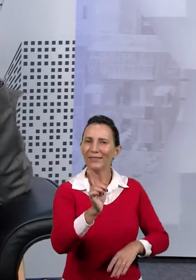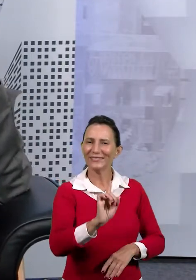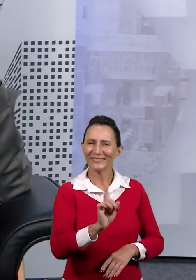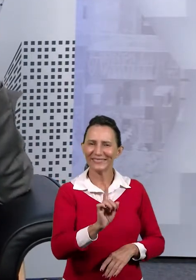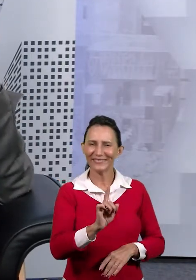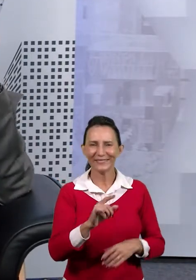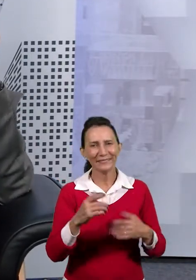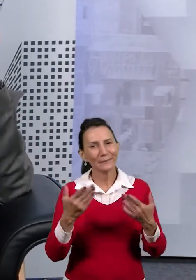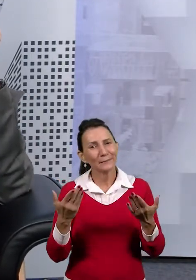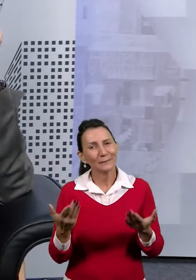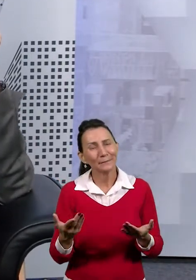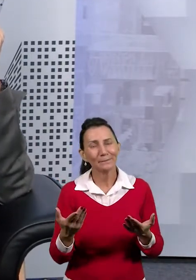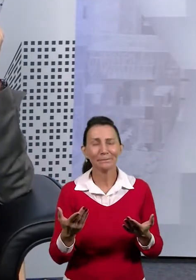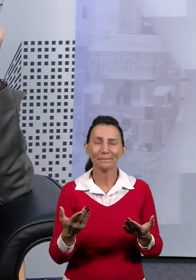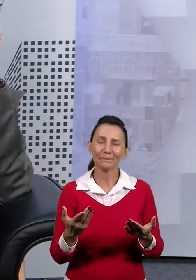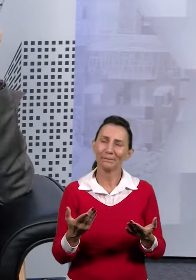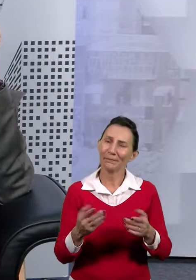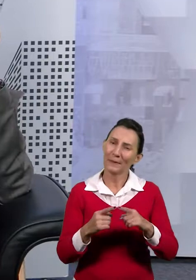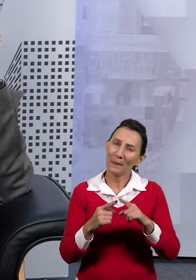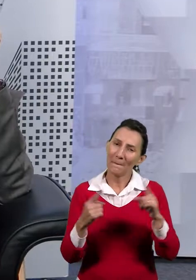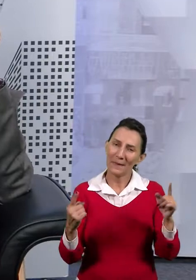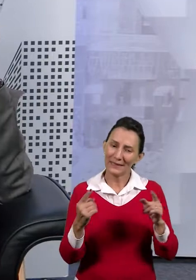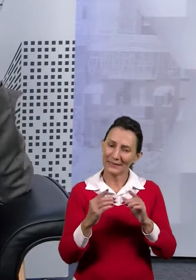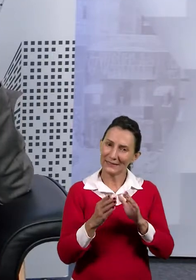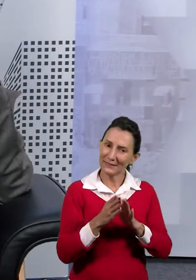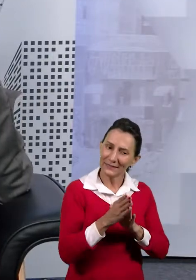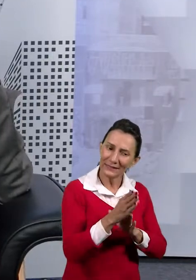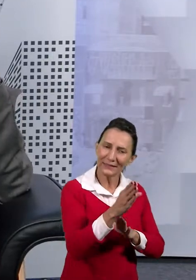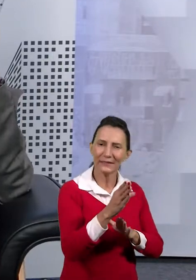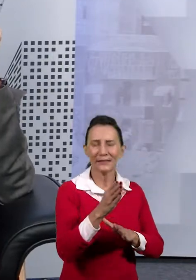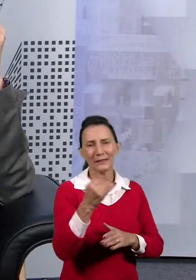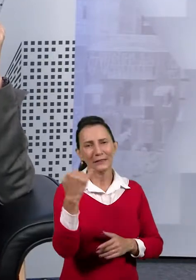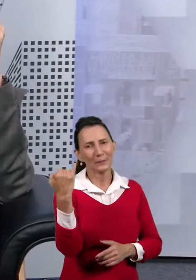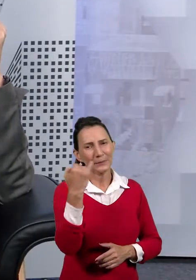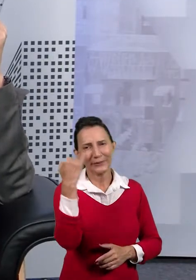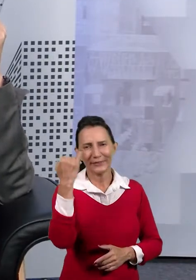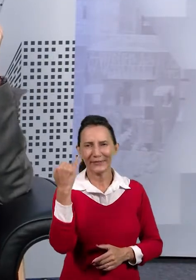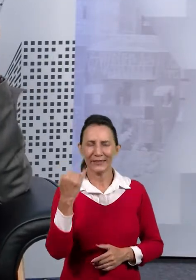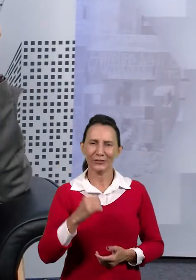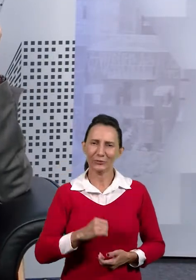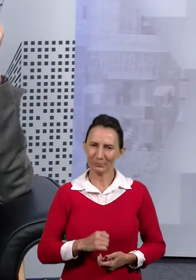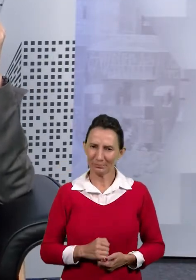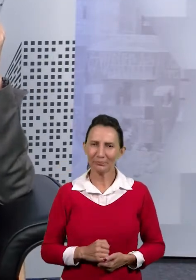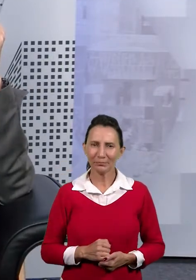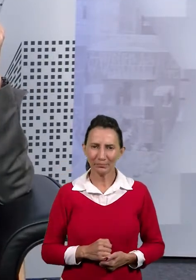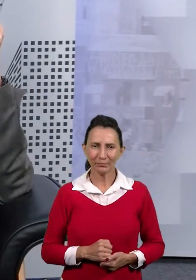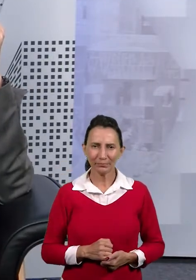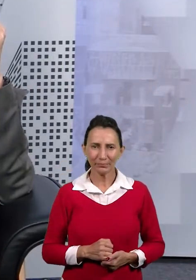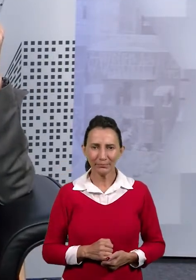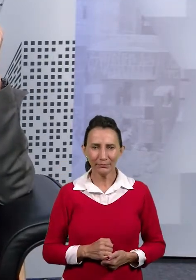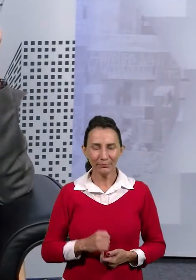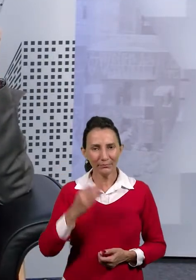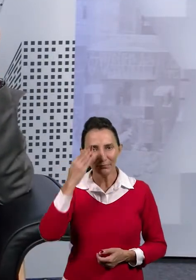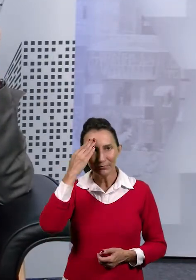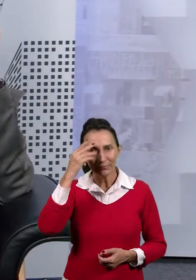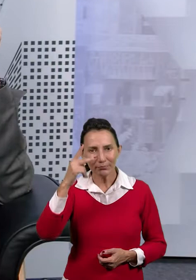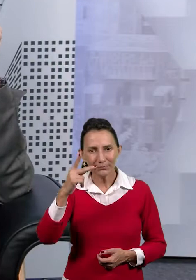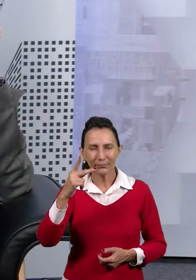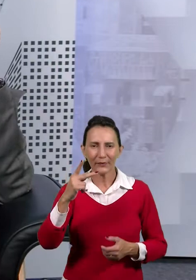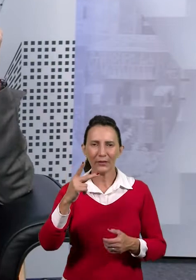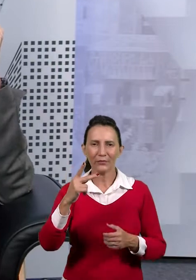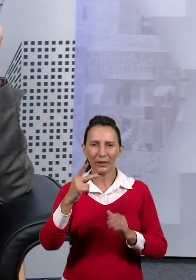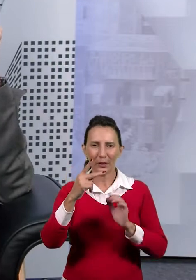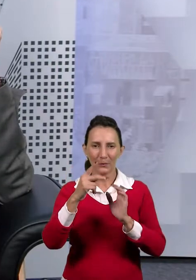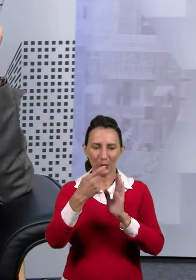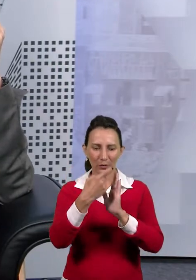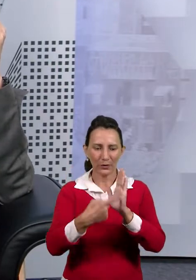a disciplina, ela é útil, necessária. Tanto que está escrito em Provérbios que o